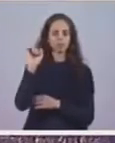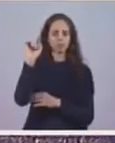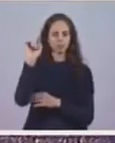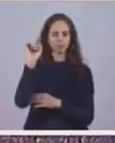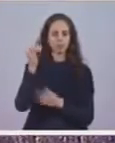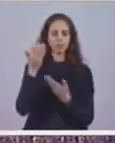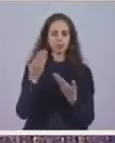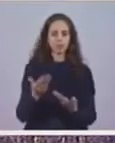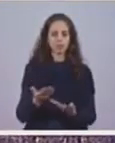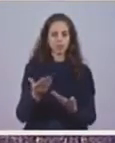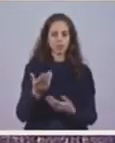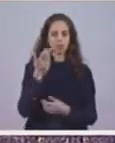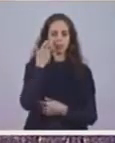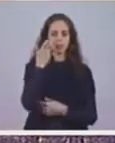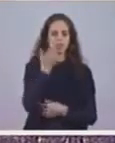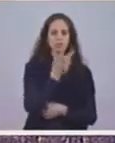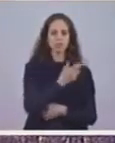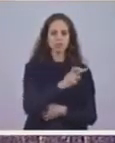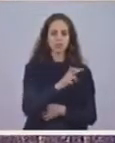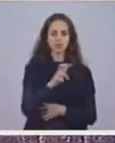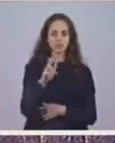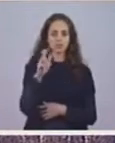glória, agora e para